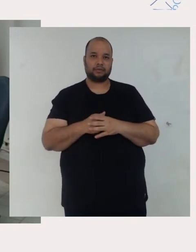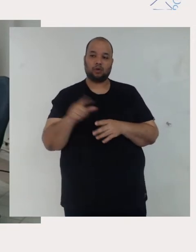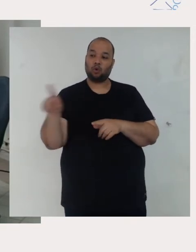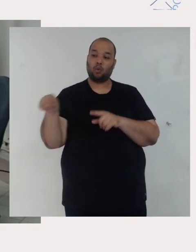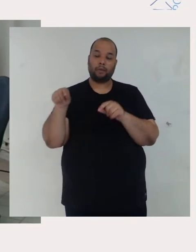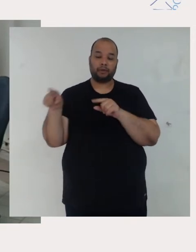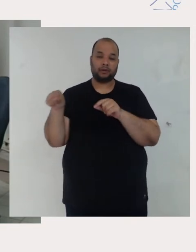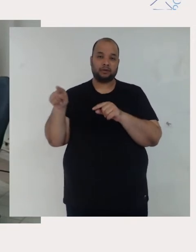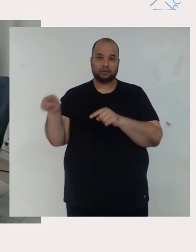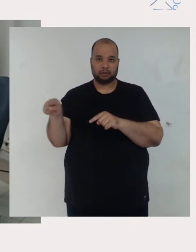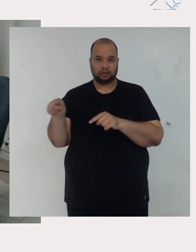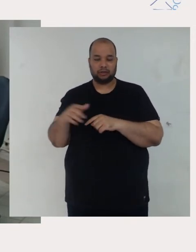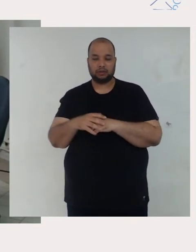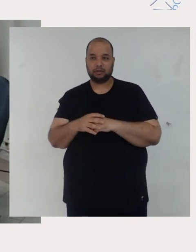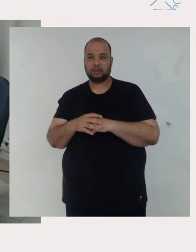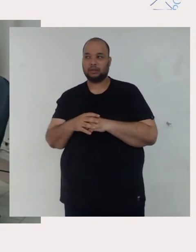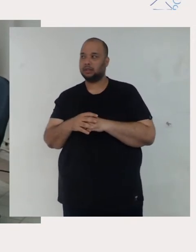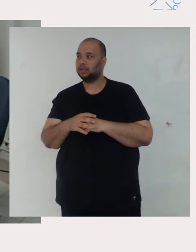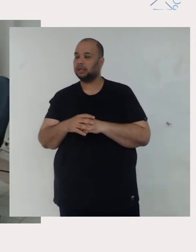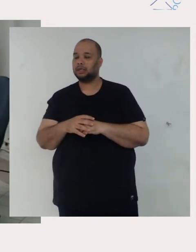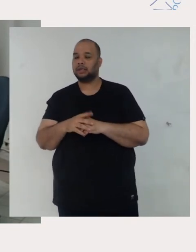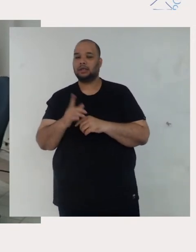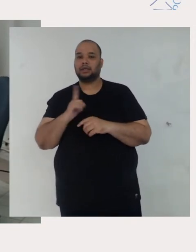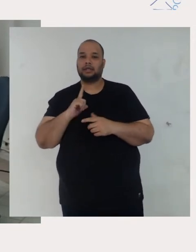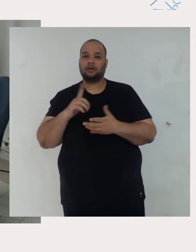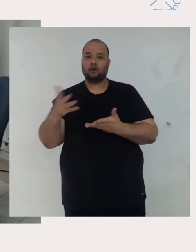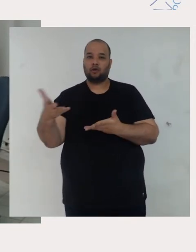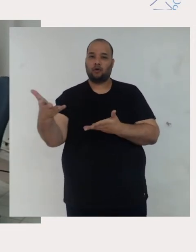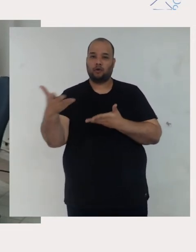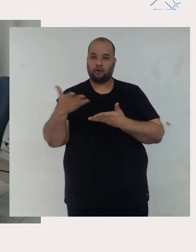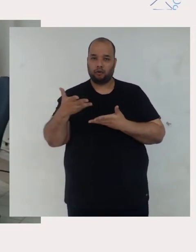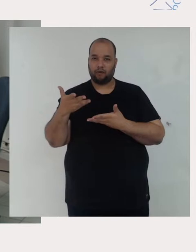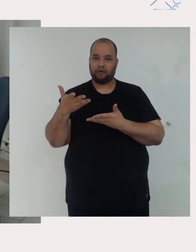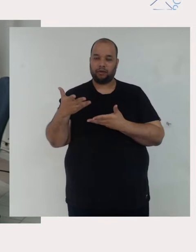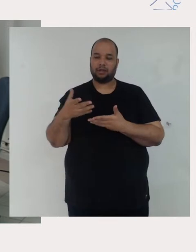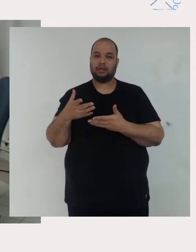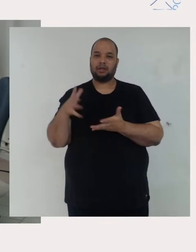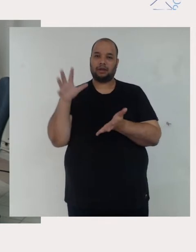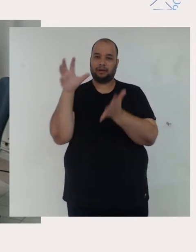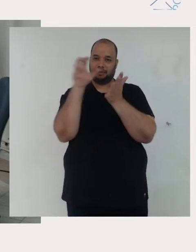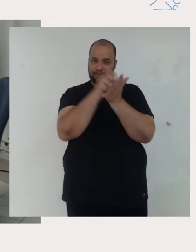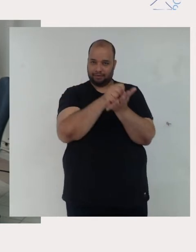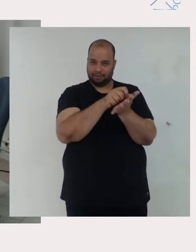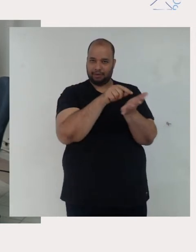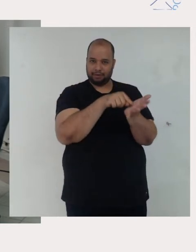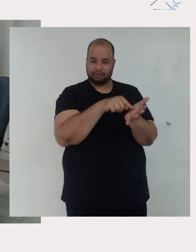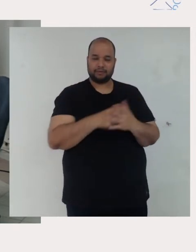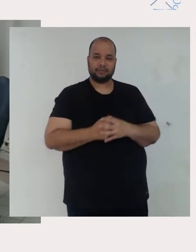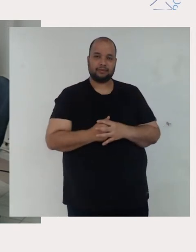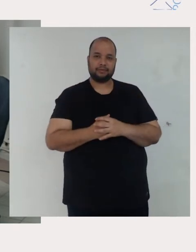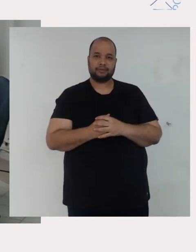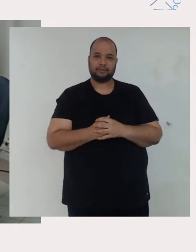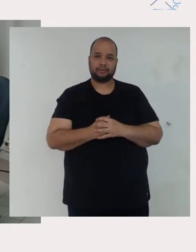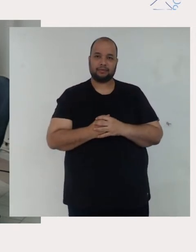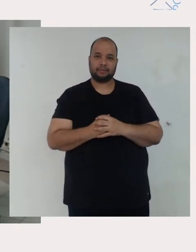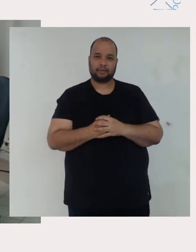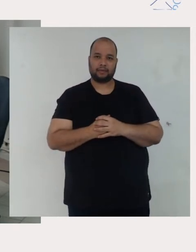optativa, a qual eu fui convidado, né, a me matricular, né?